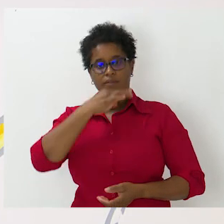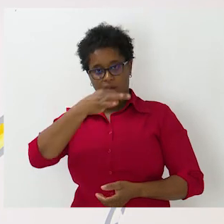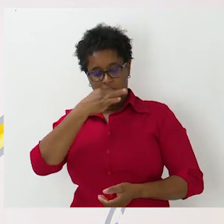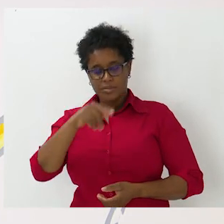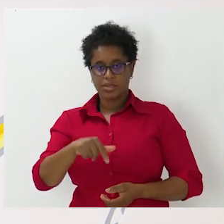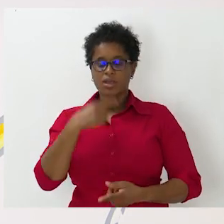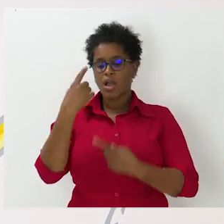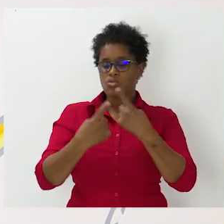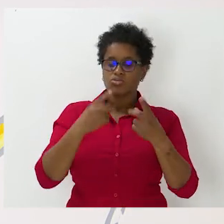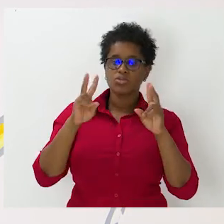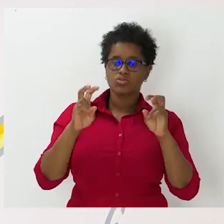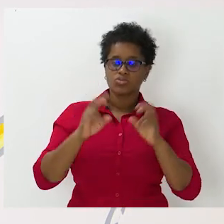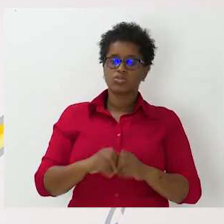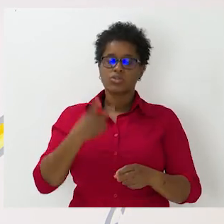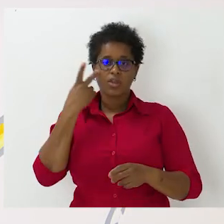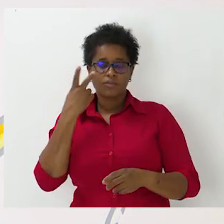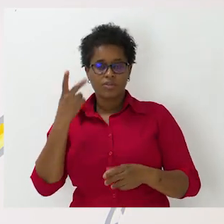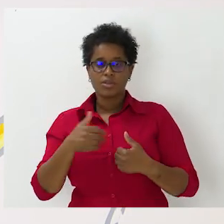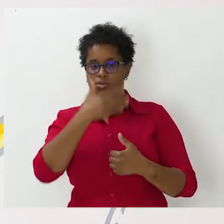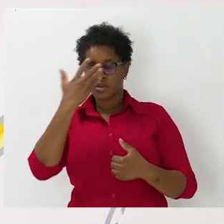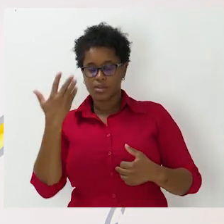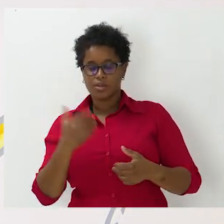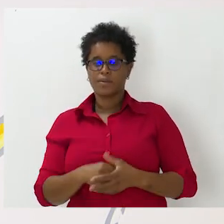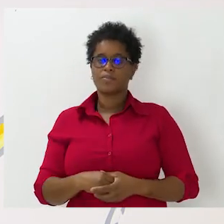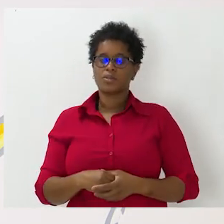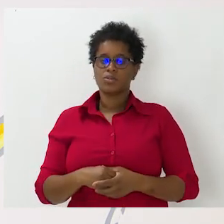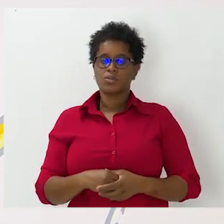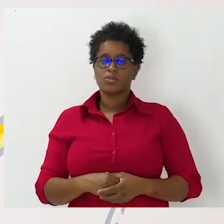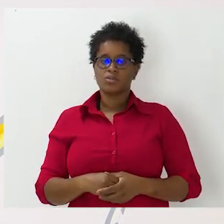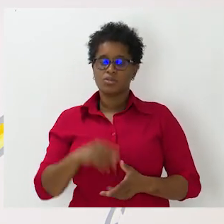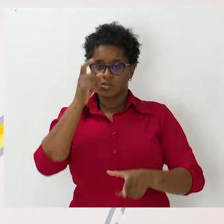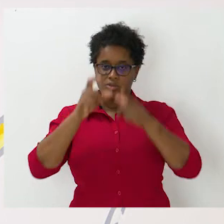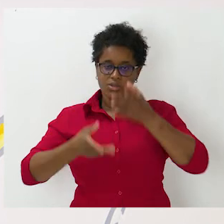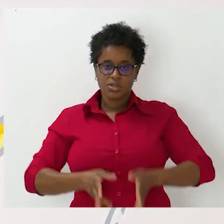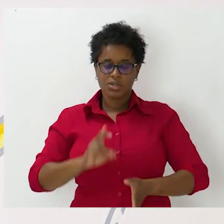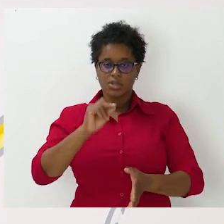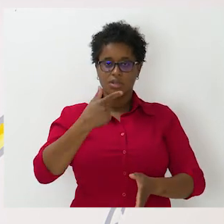Destacamos alguns aspectos da vida cotidiana dos atenienses.